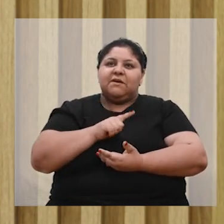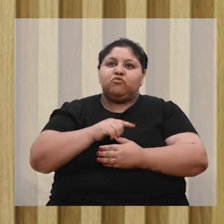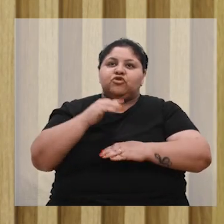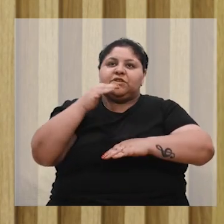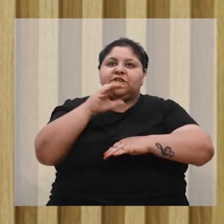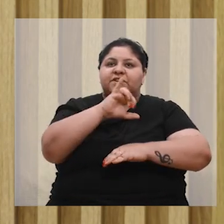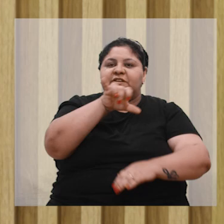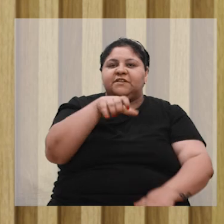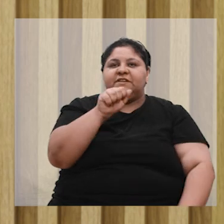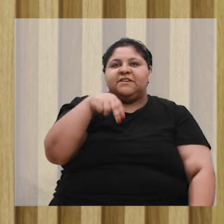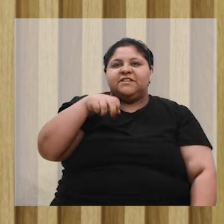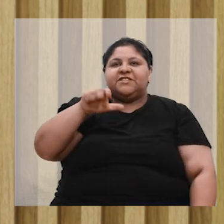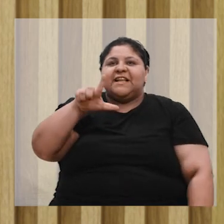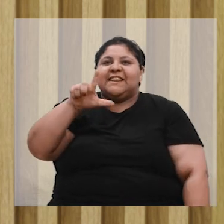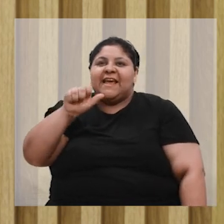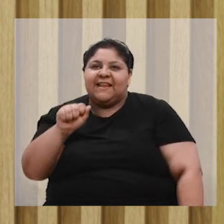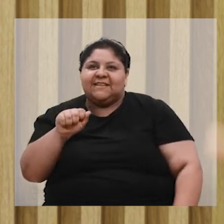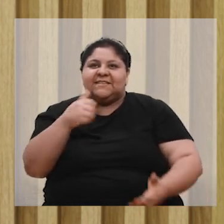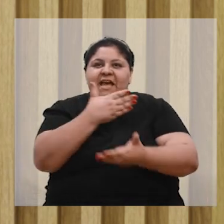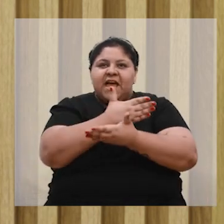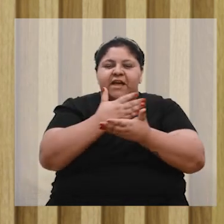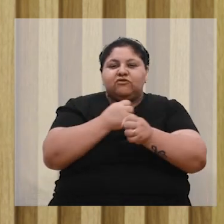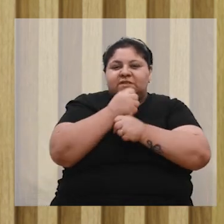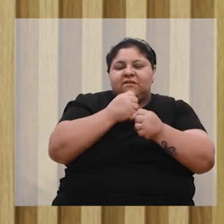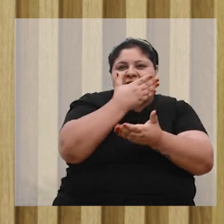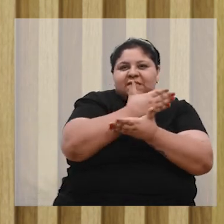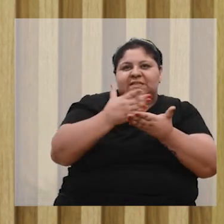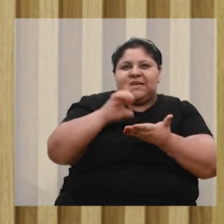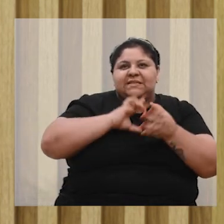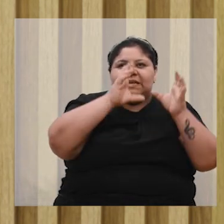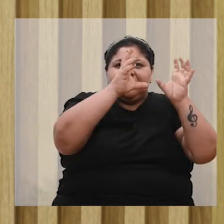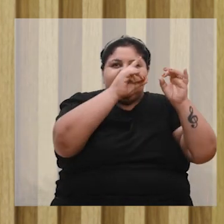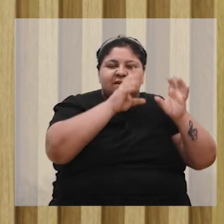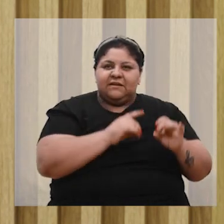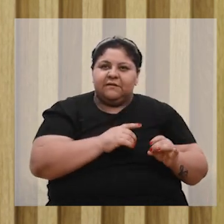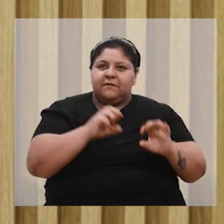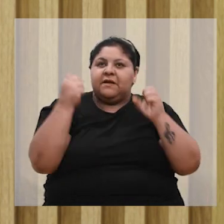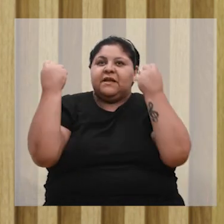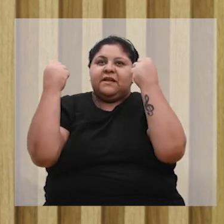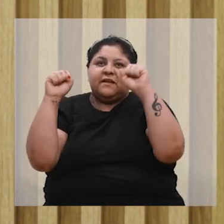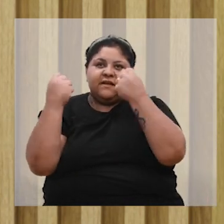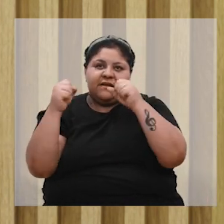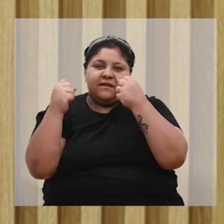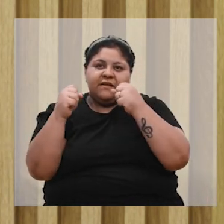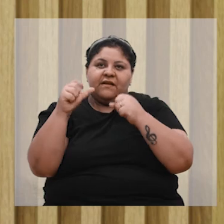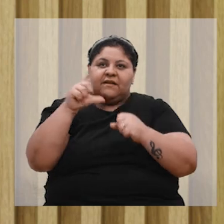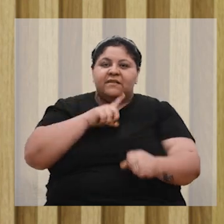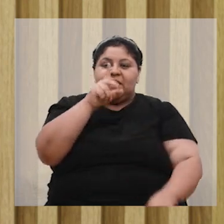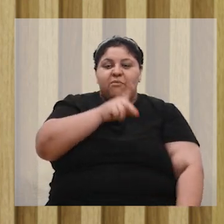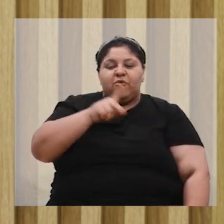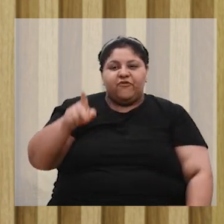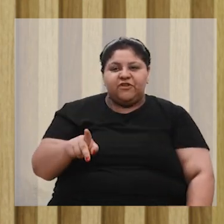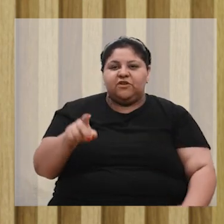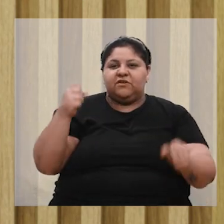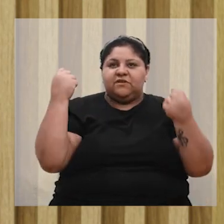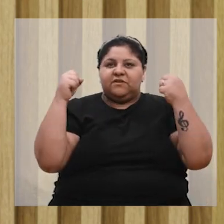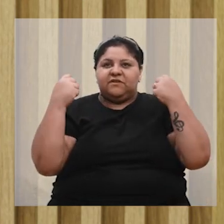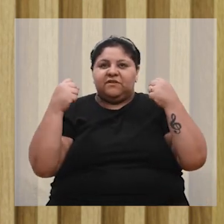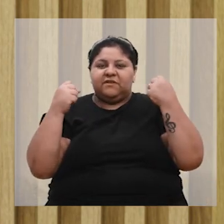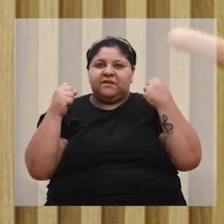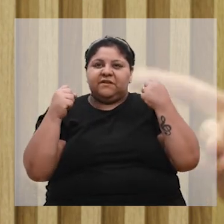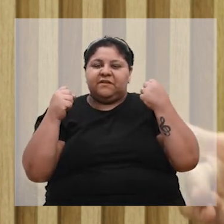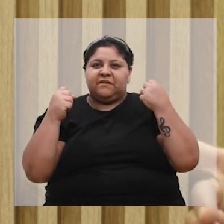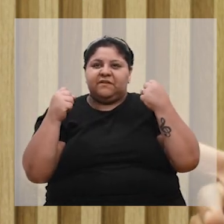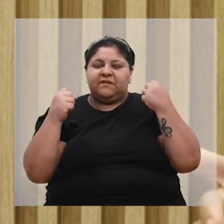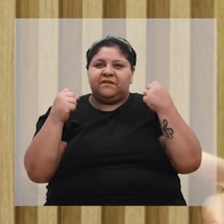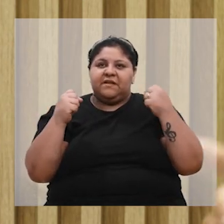séries iniciais as disciplinas especializadas, né? Então, tem educação física, enquanto está tendo professor de educação